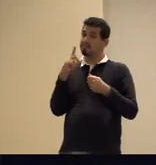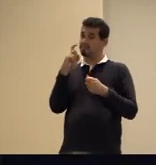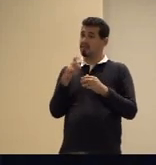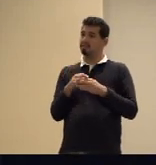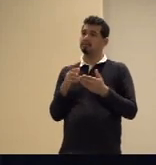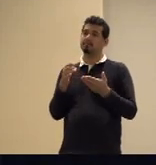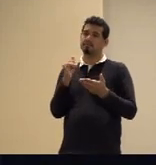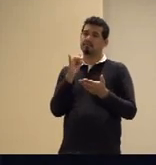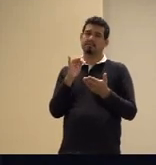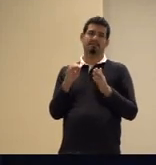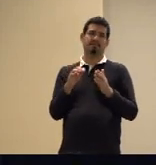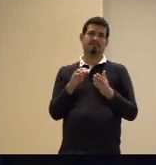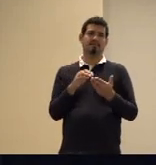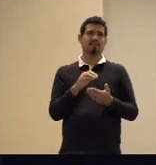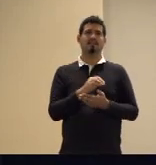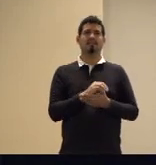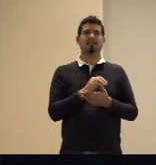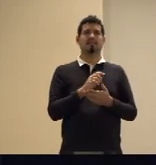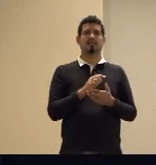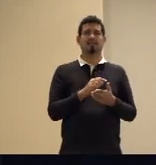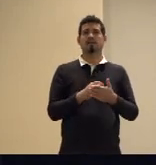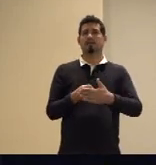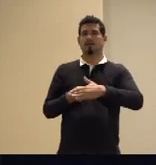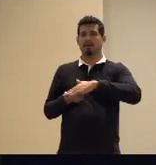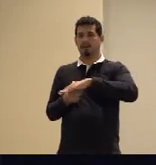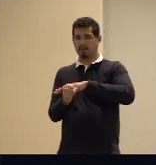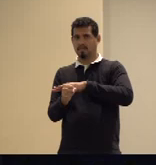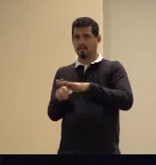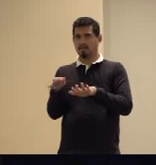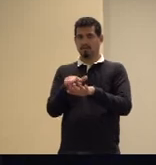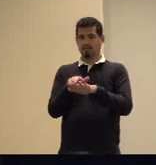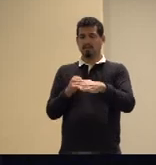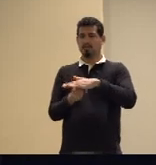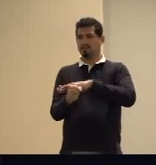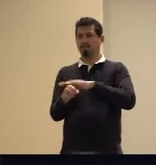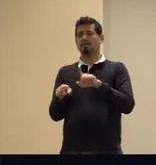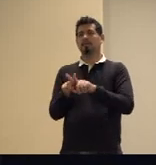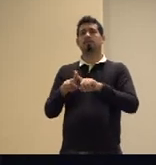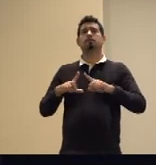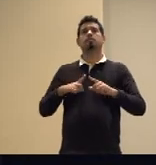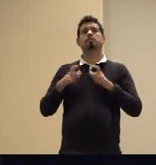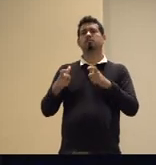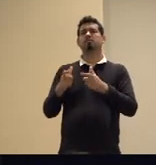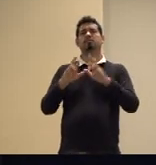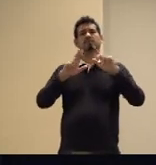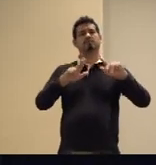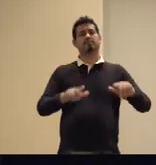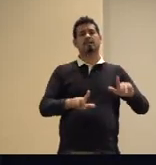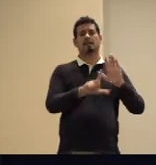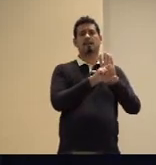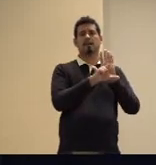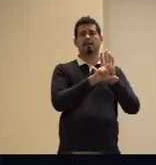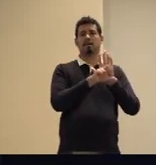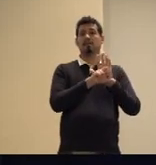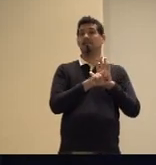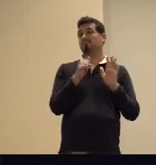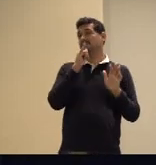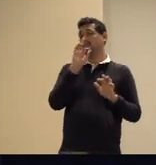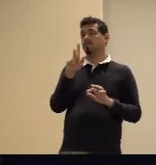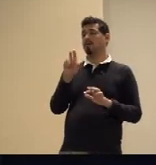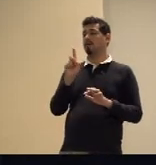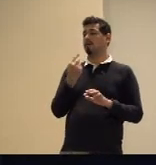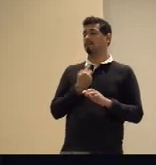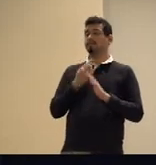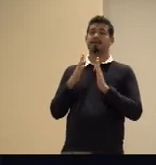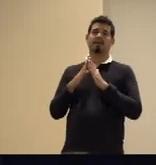socioeducativo, apta, adequada, seguindo todo o roteiro que está previsto em diversas leis. Aqui, a nossa casa,